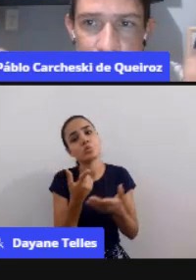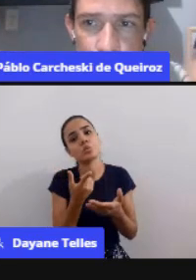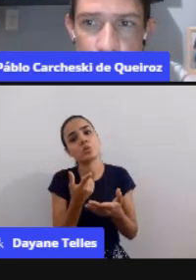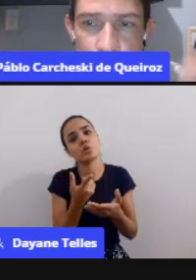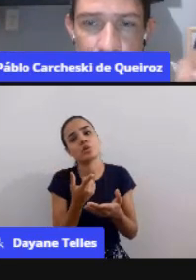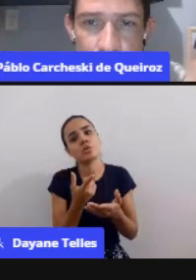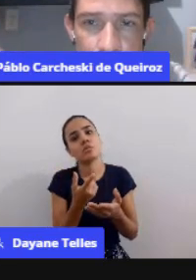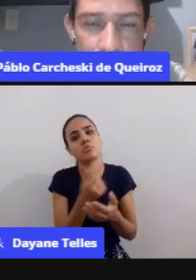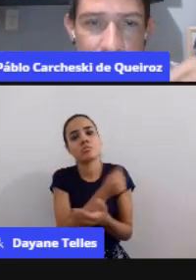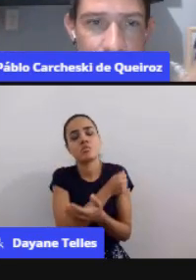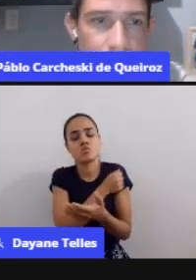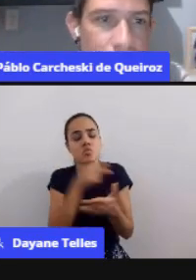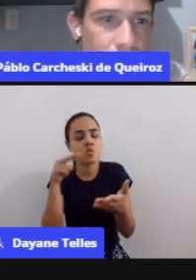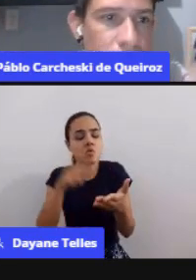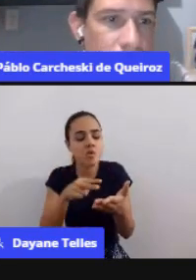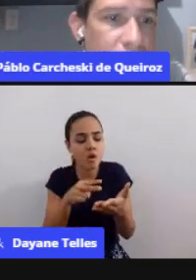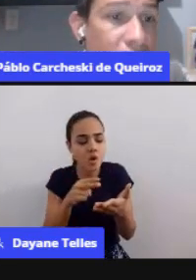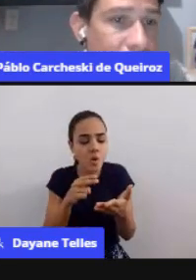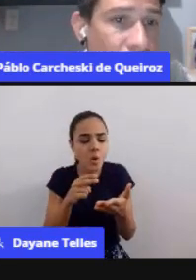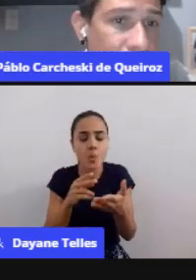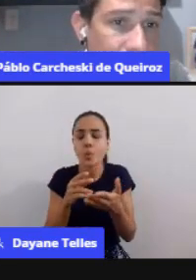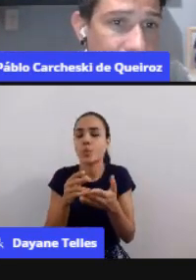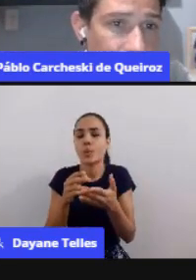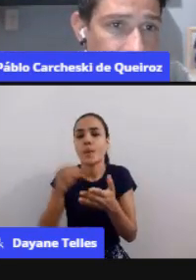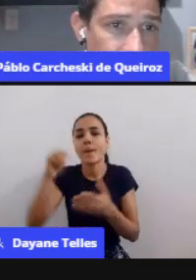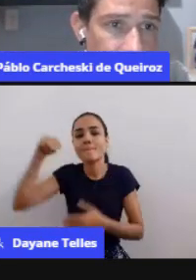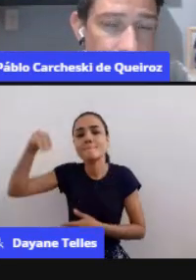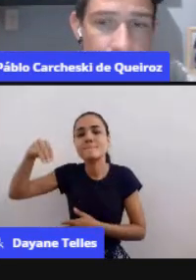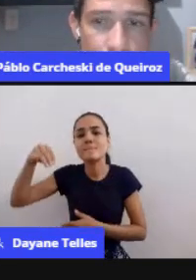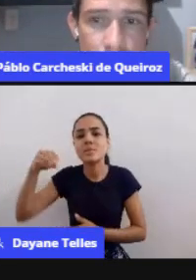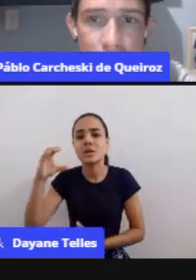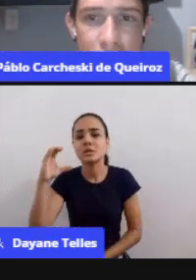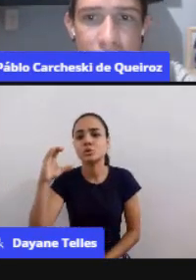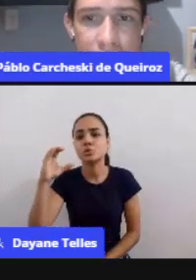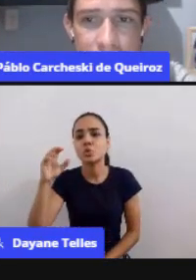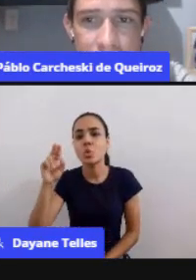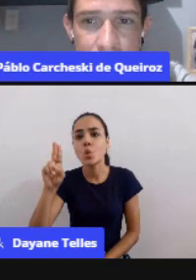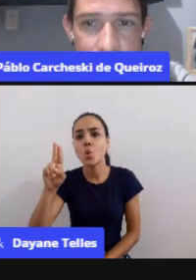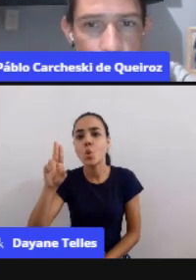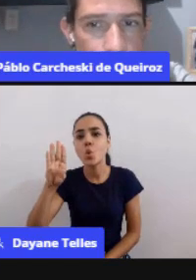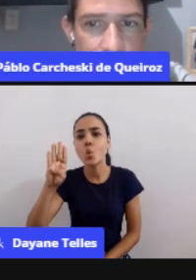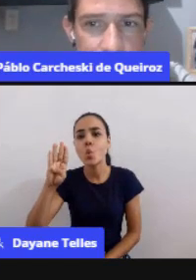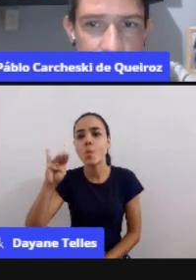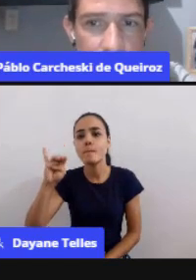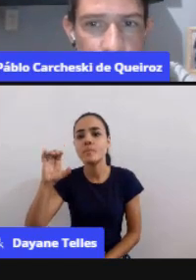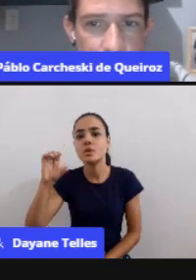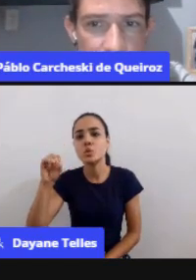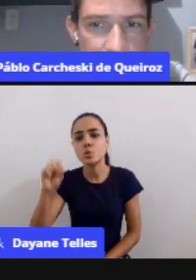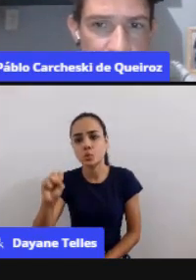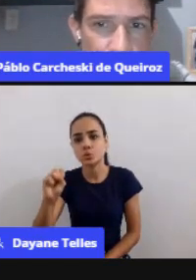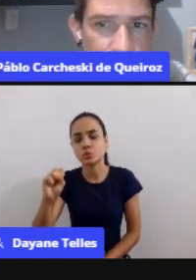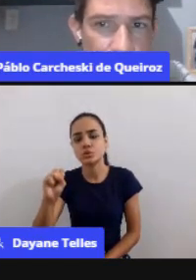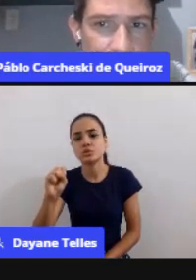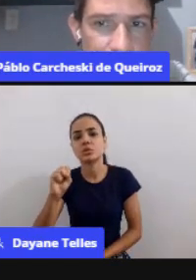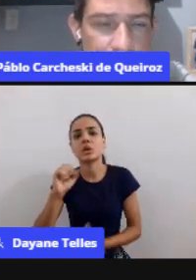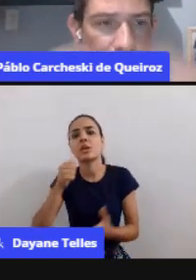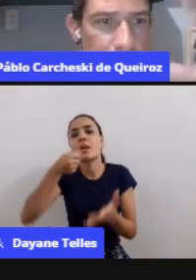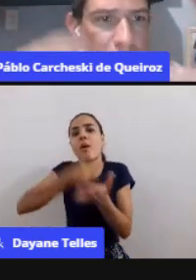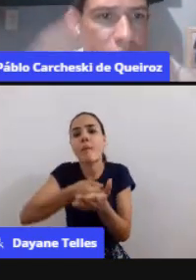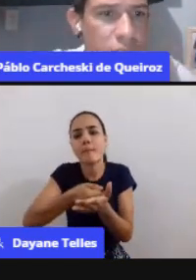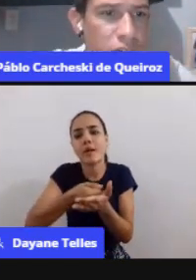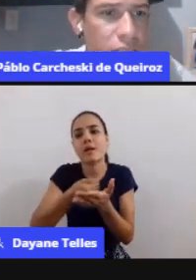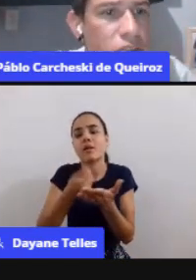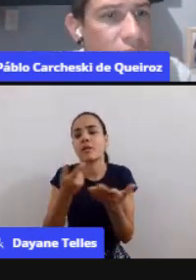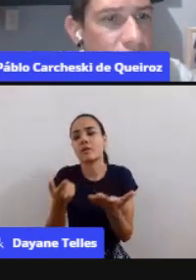relação entre o metro cúbico e o valor a pagar. Que relação que é essa, né? Então, a cobrança aqui em Campo Grande, ela já sofreu